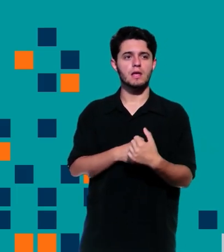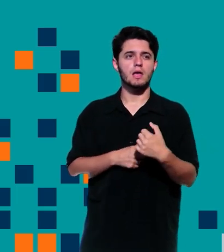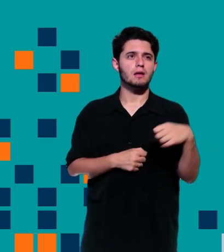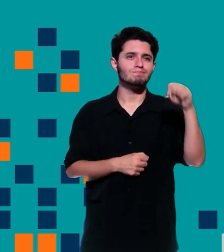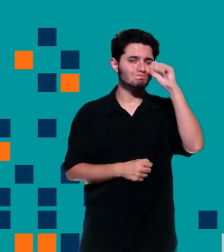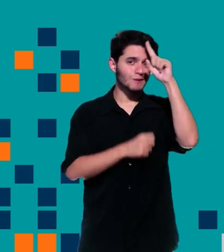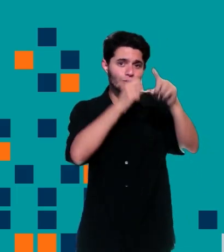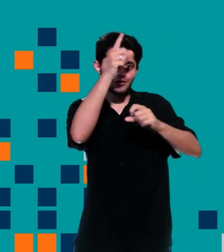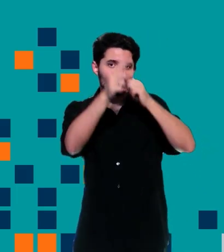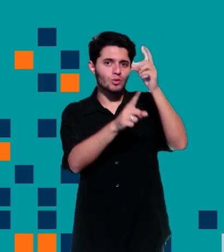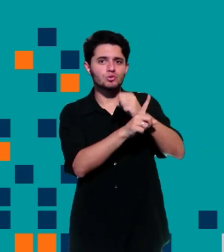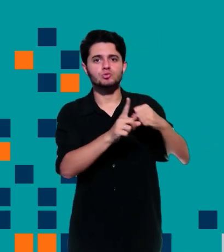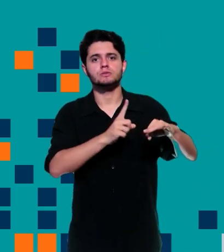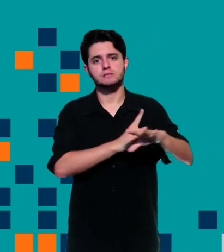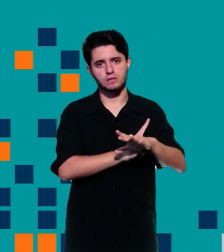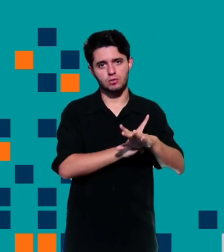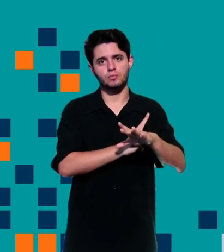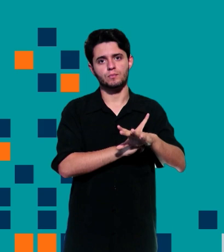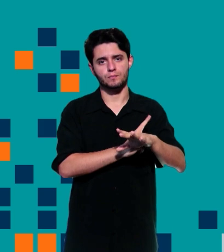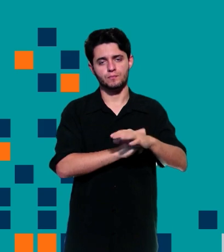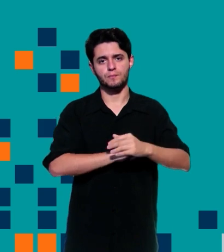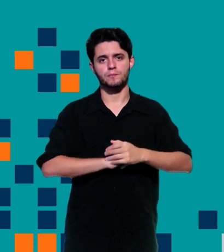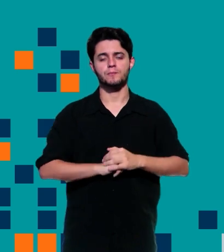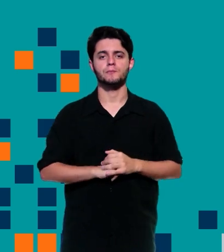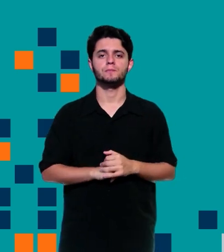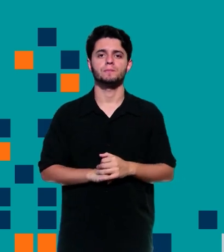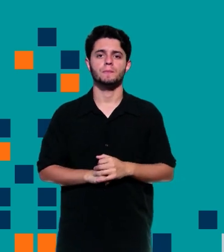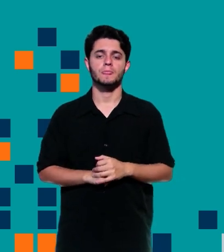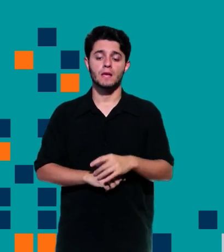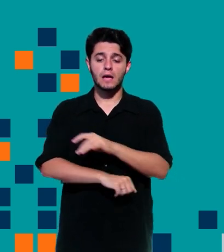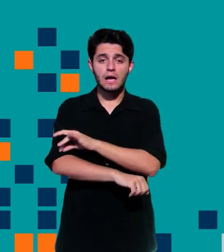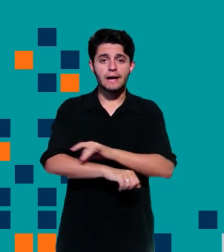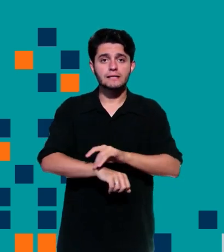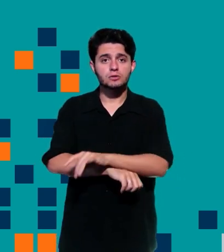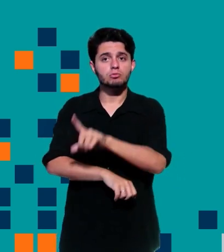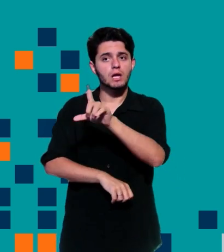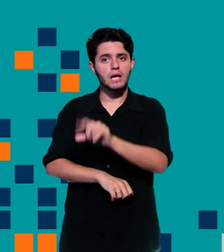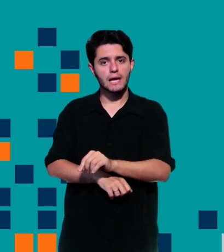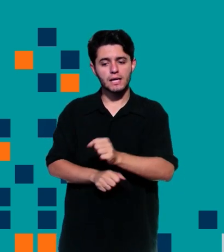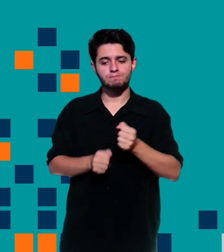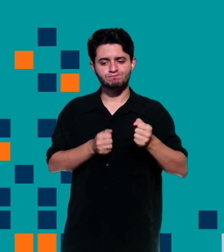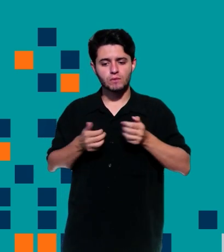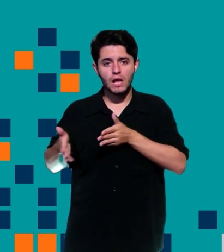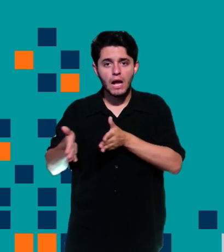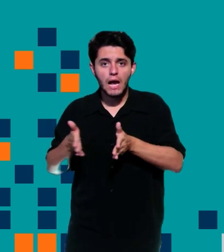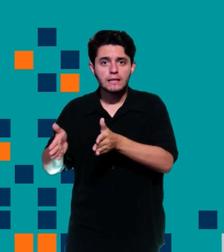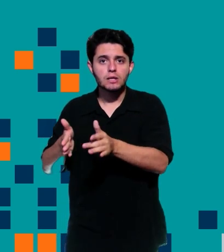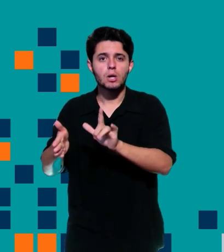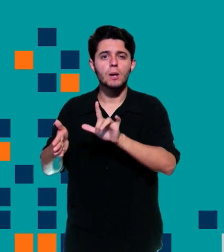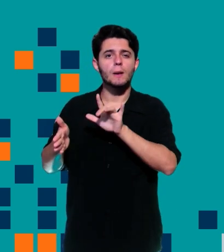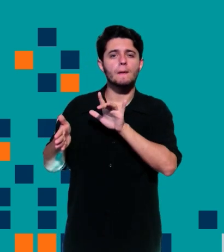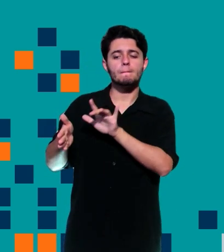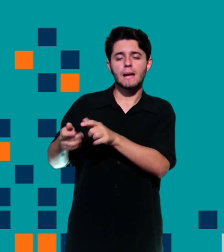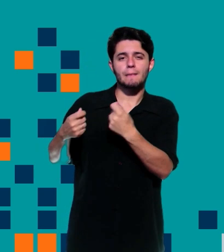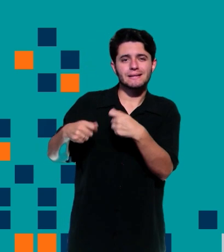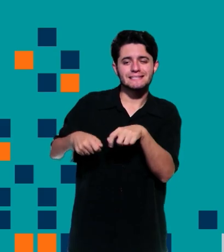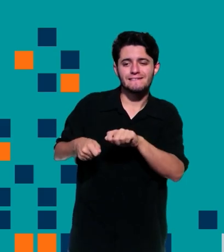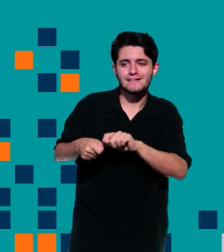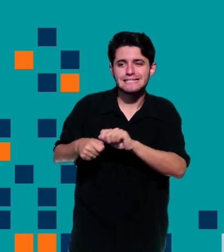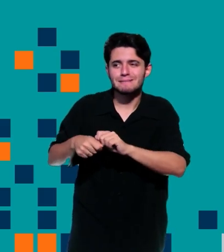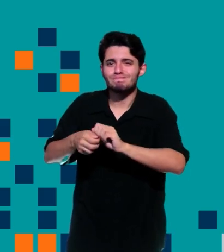arquitetura era um instrumento, mas que ele queria fazer muito mais do que isso, né? E eu